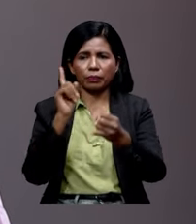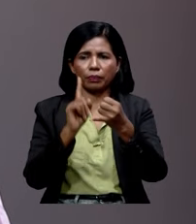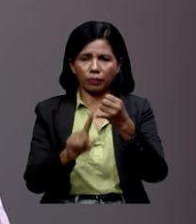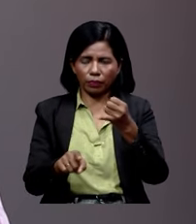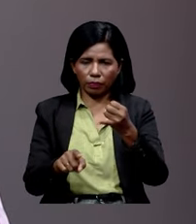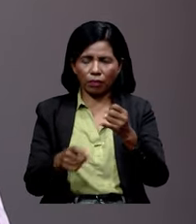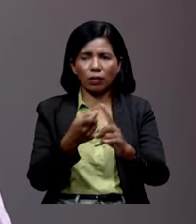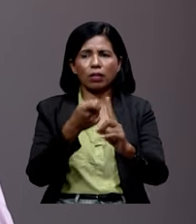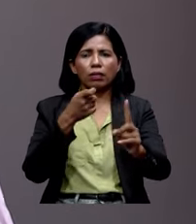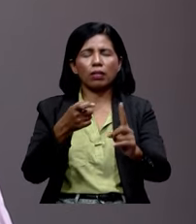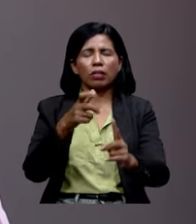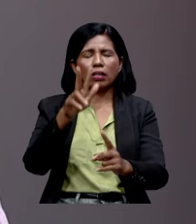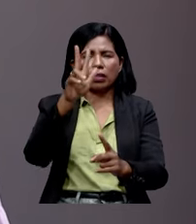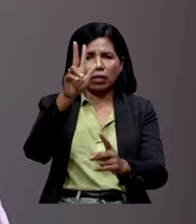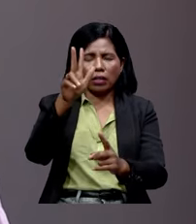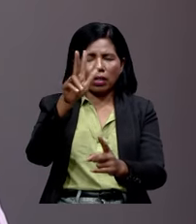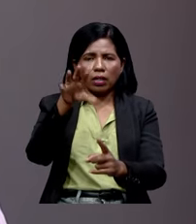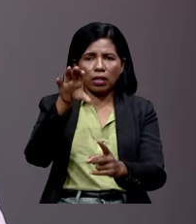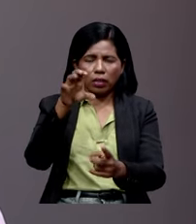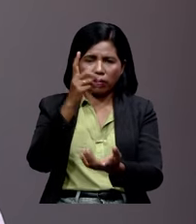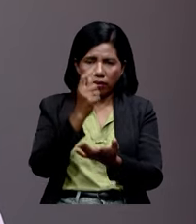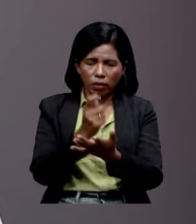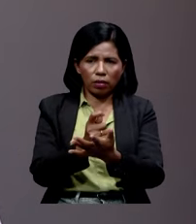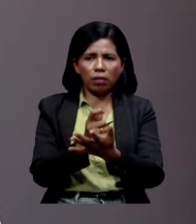Usi 3000 túnicas deve